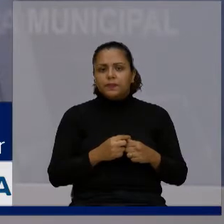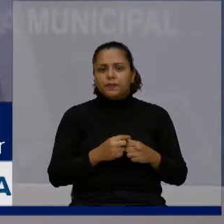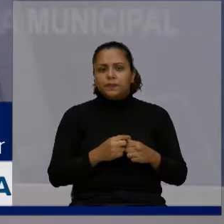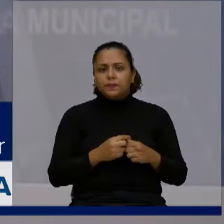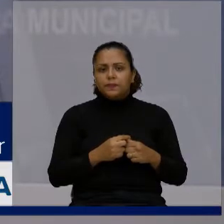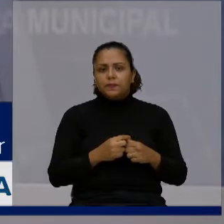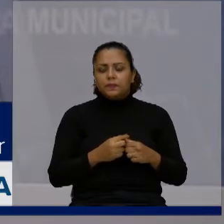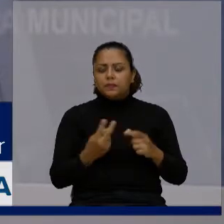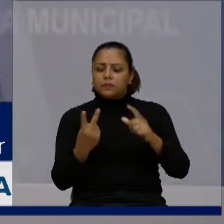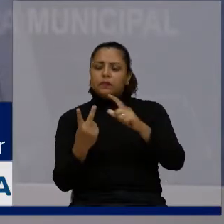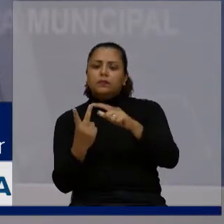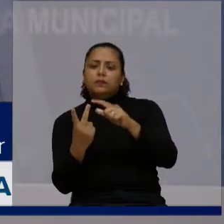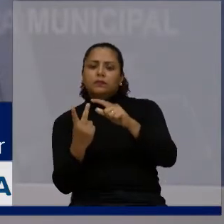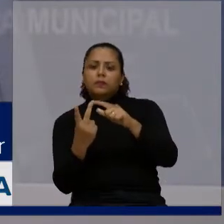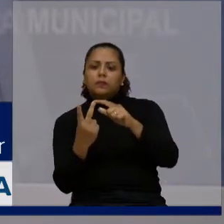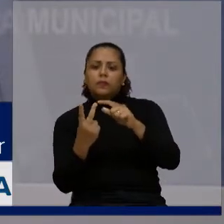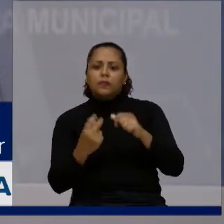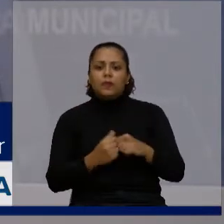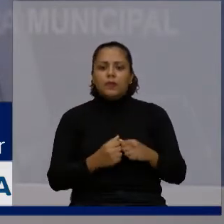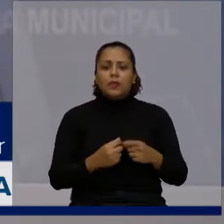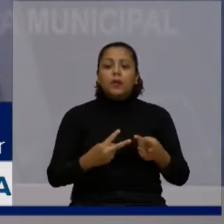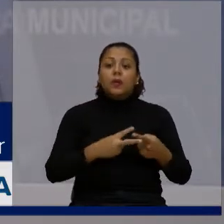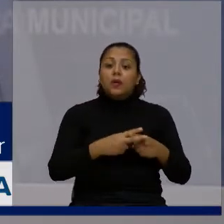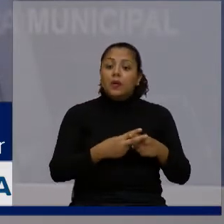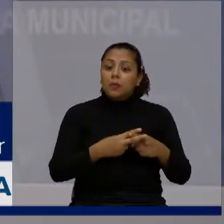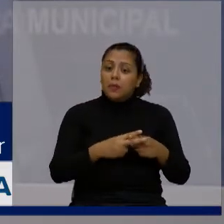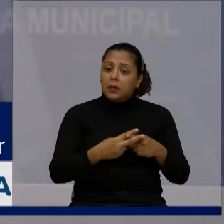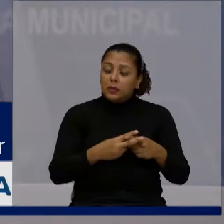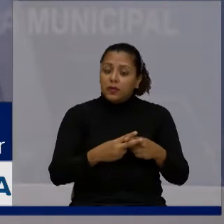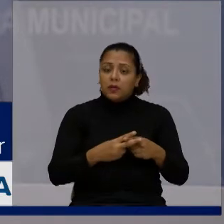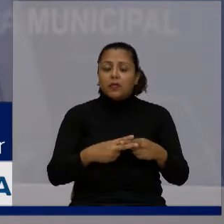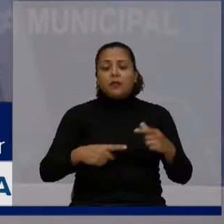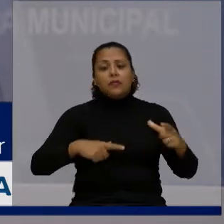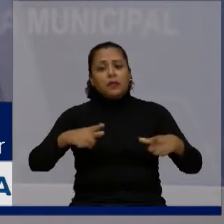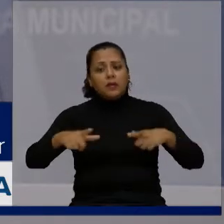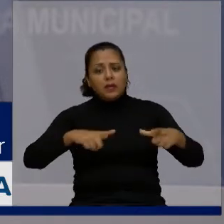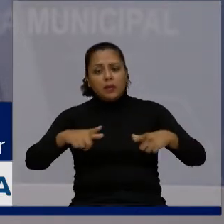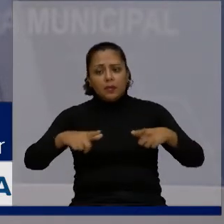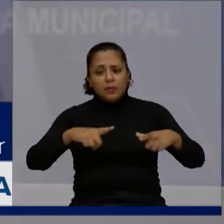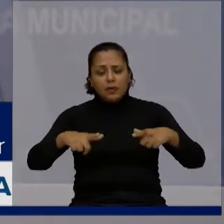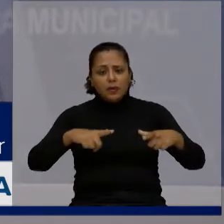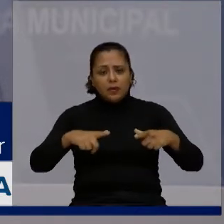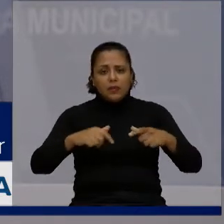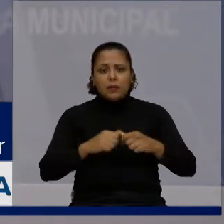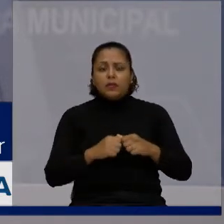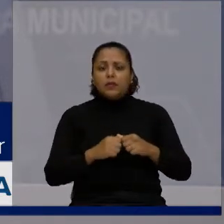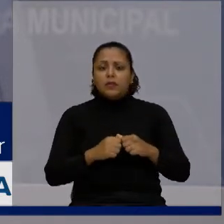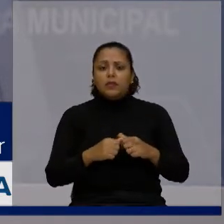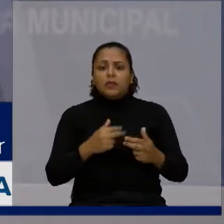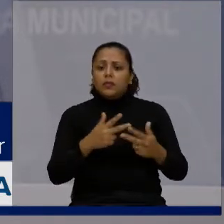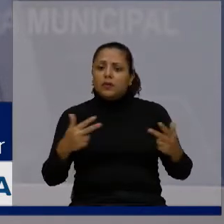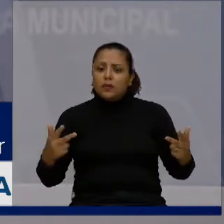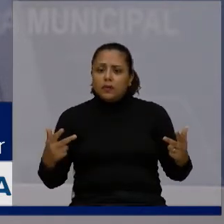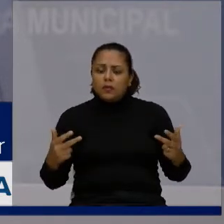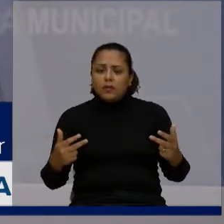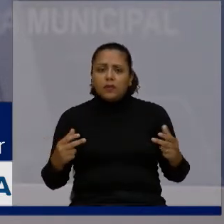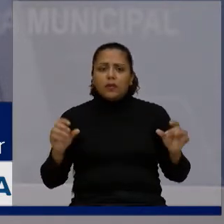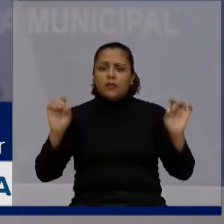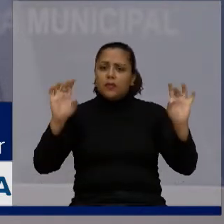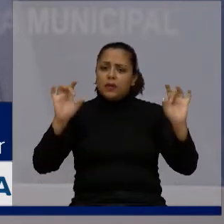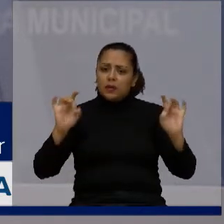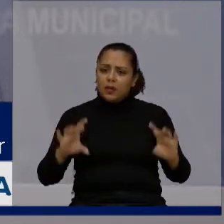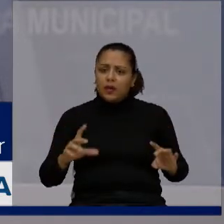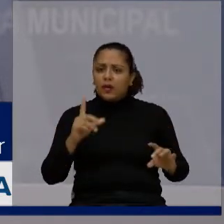2. A manutenção do fornecimento de serviços essenciais à subsistência humana, como